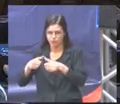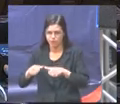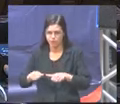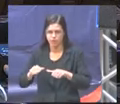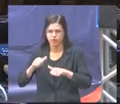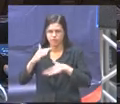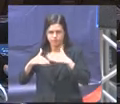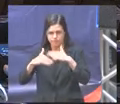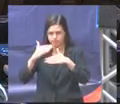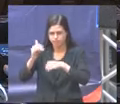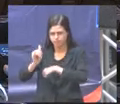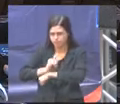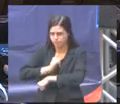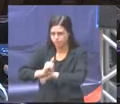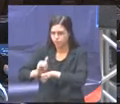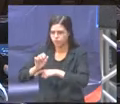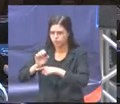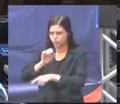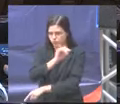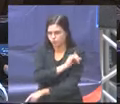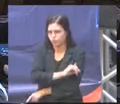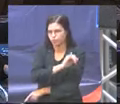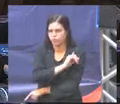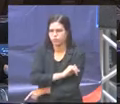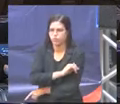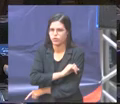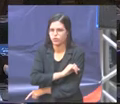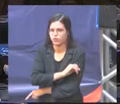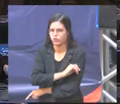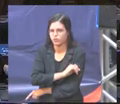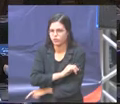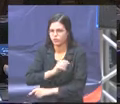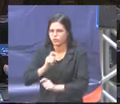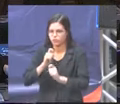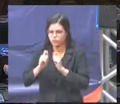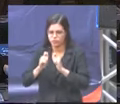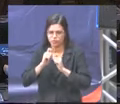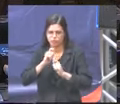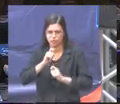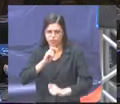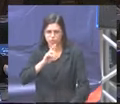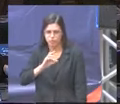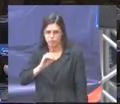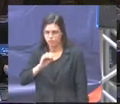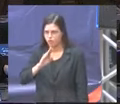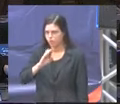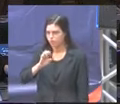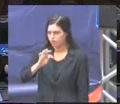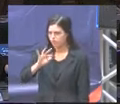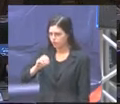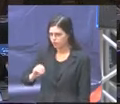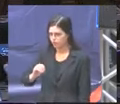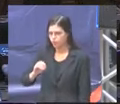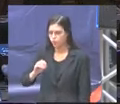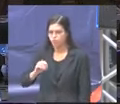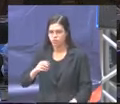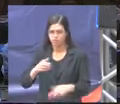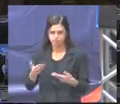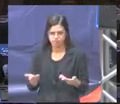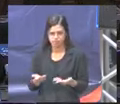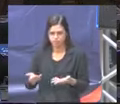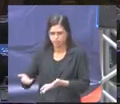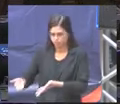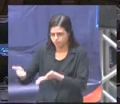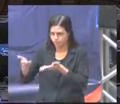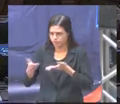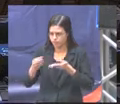de Desenvolvimento Estratégico do Estado do Rio de Janeiro, jornalista Roberto Marinho. Neste momento, convidamos